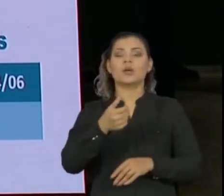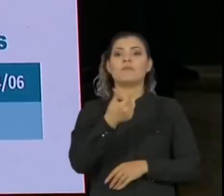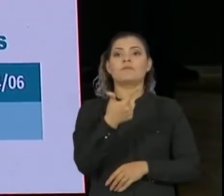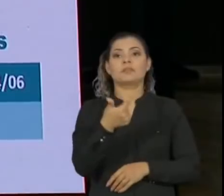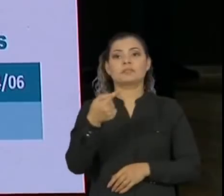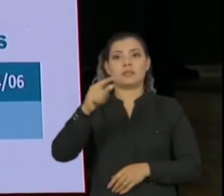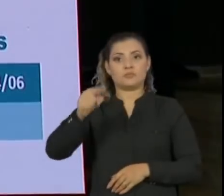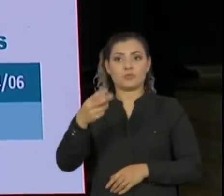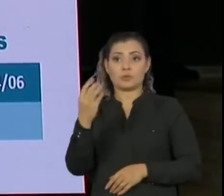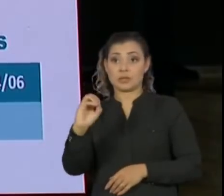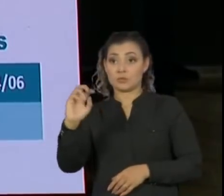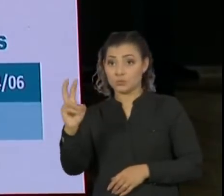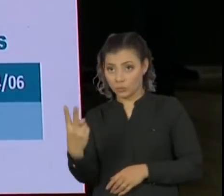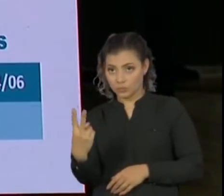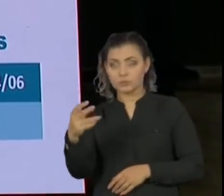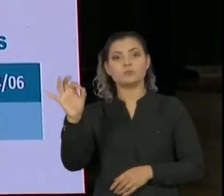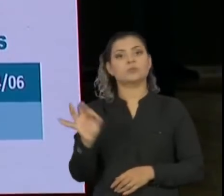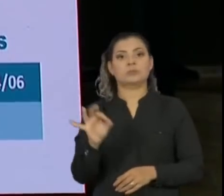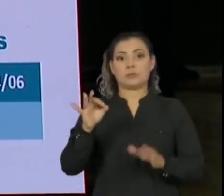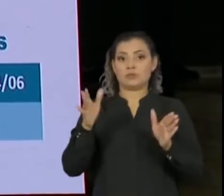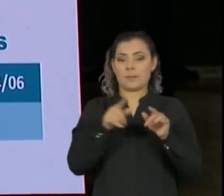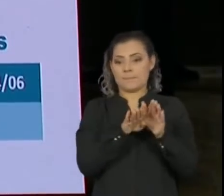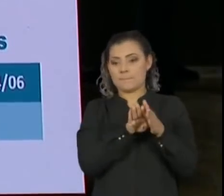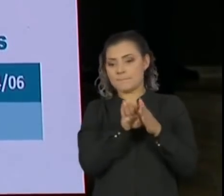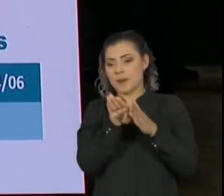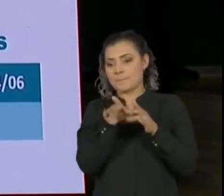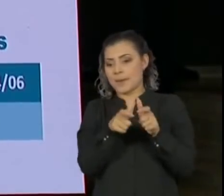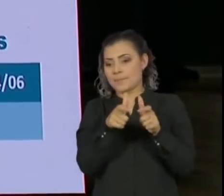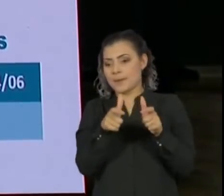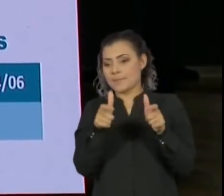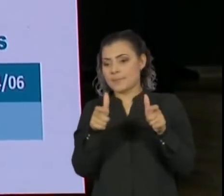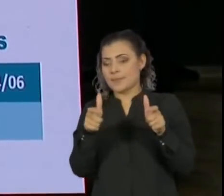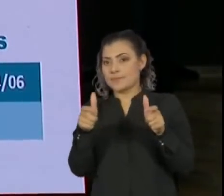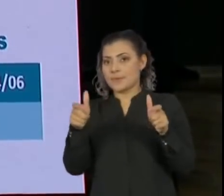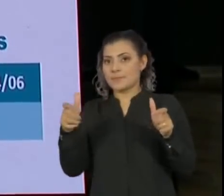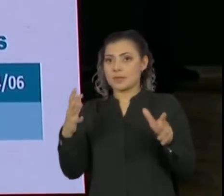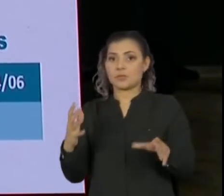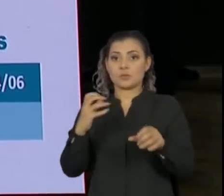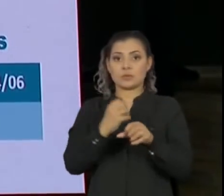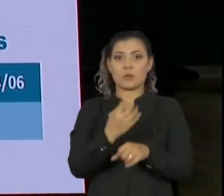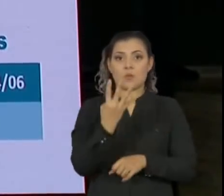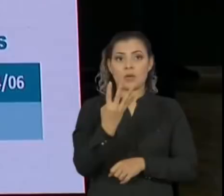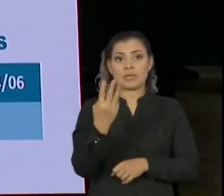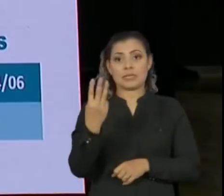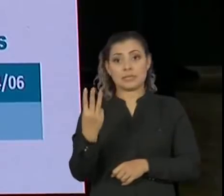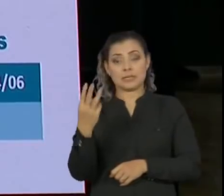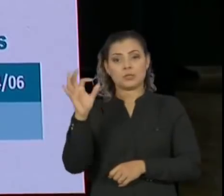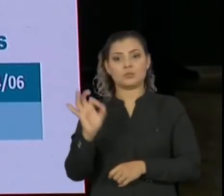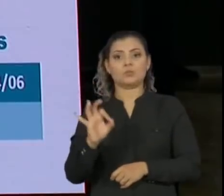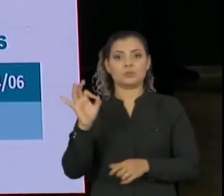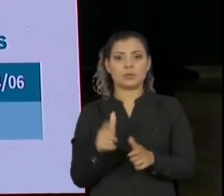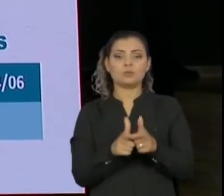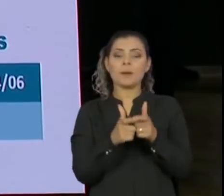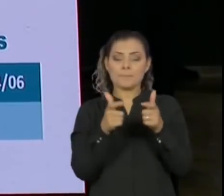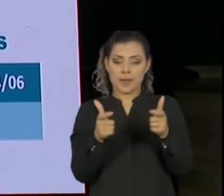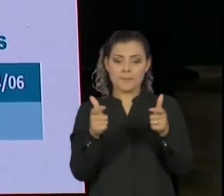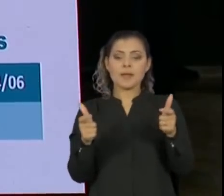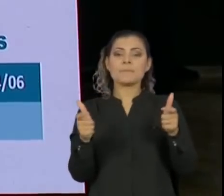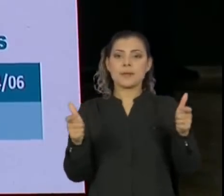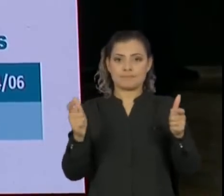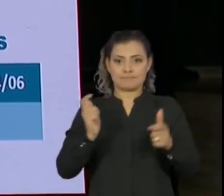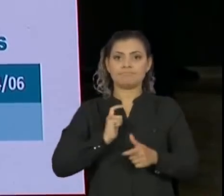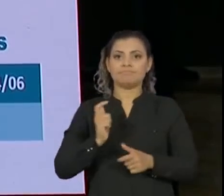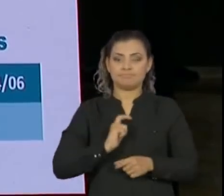de maio e o dia 14 de junho, de 43% de crescimento no período, nessa